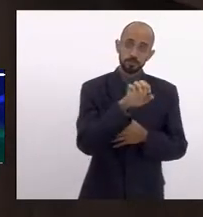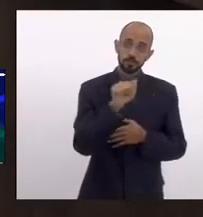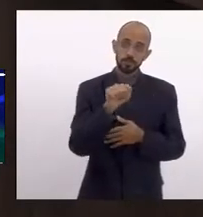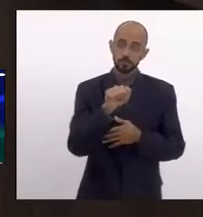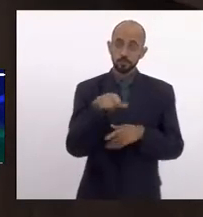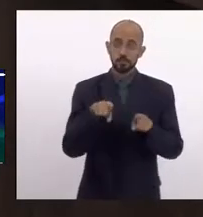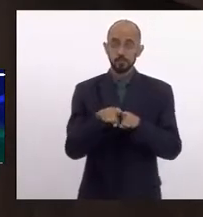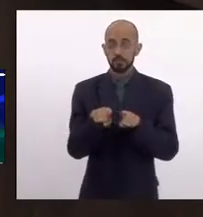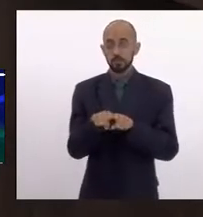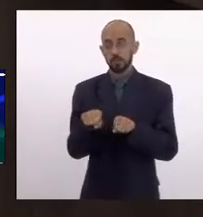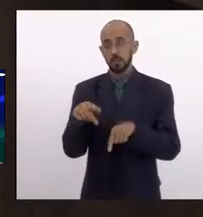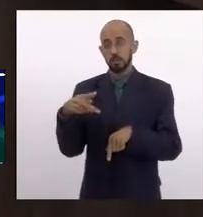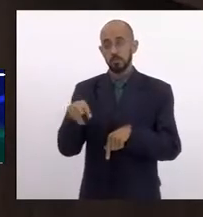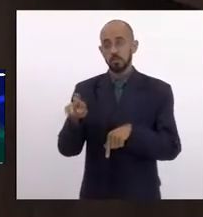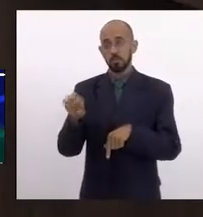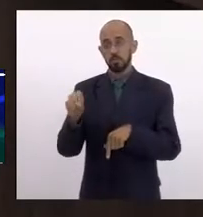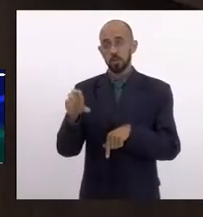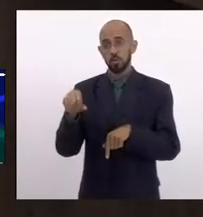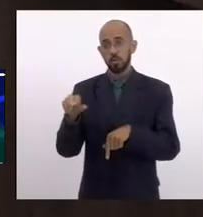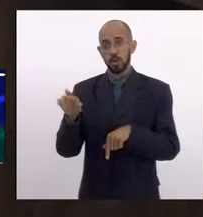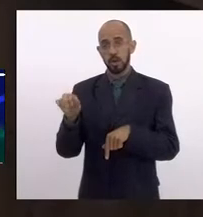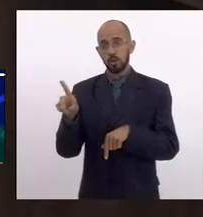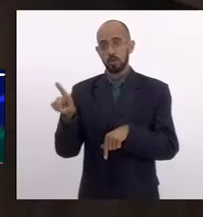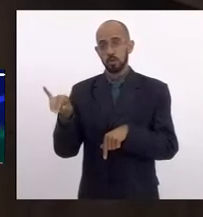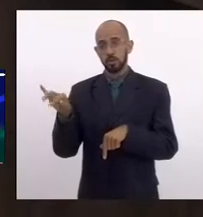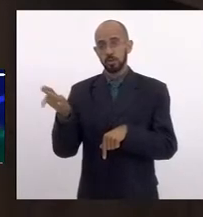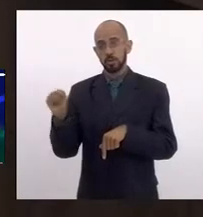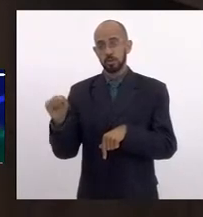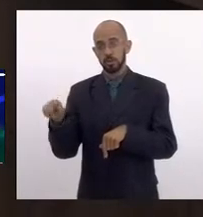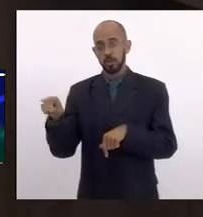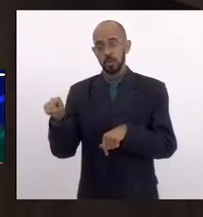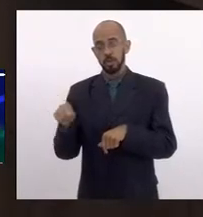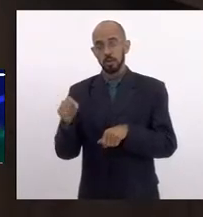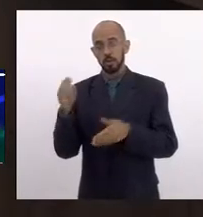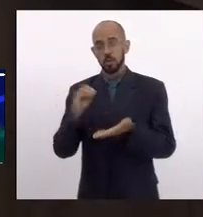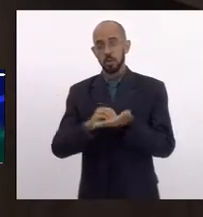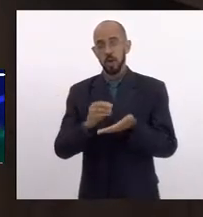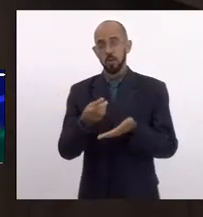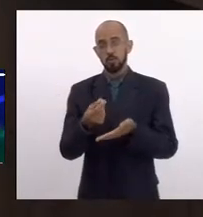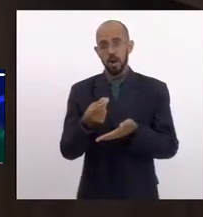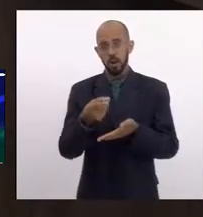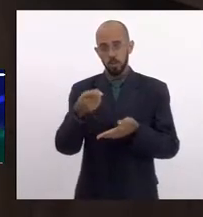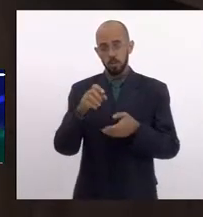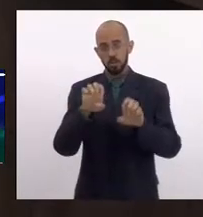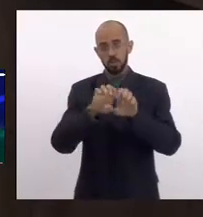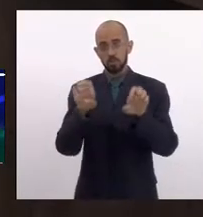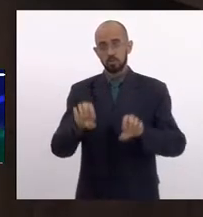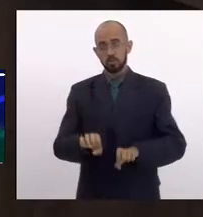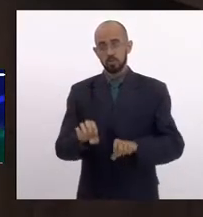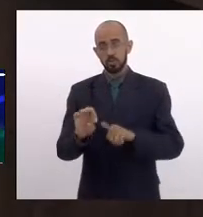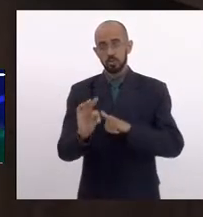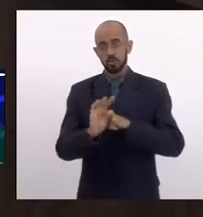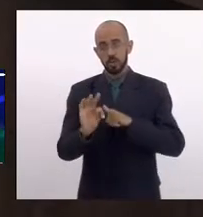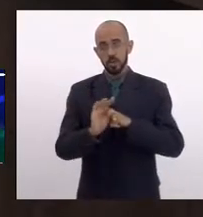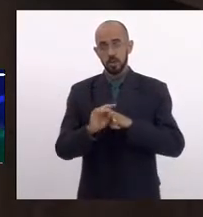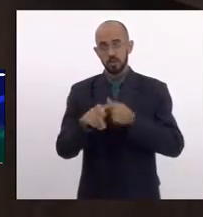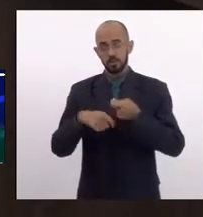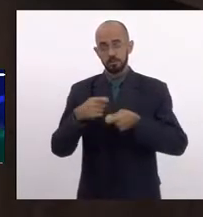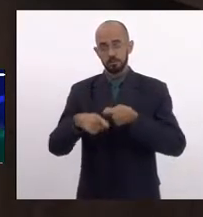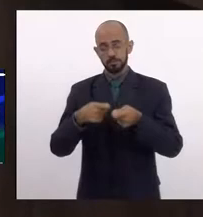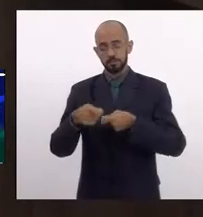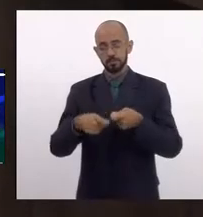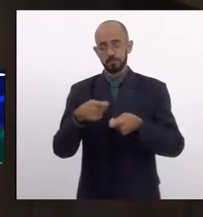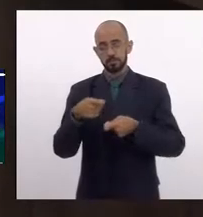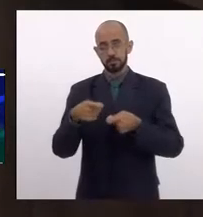valores necessários para a estrutura para a estruturação técnica administrativa e